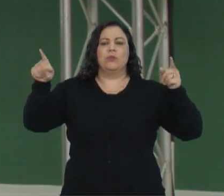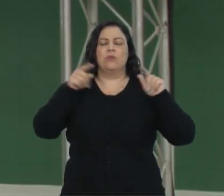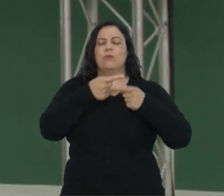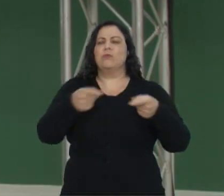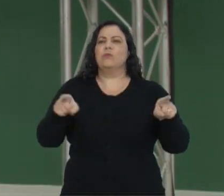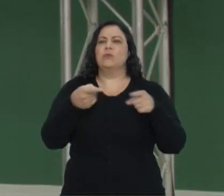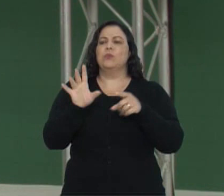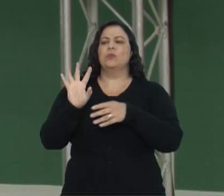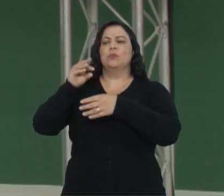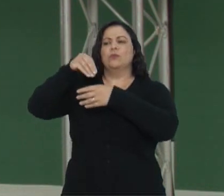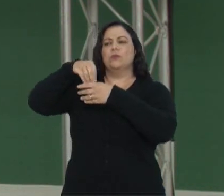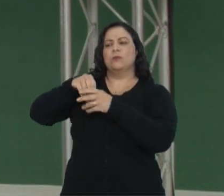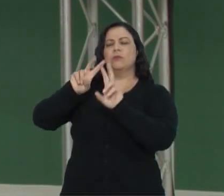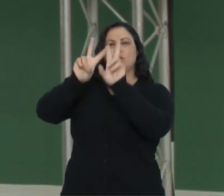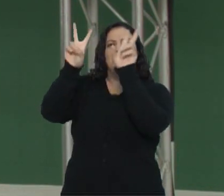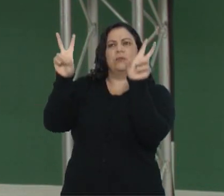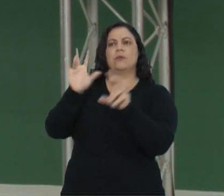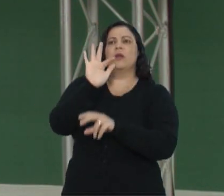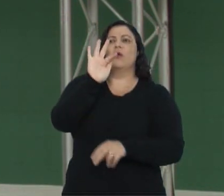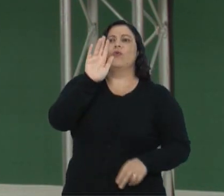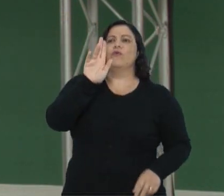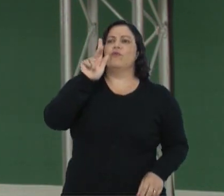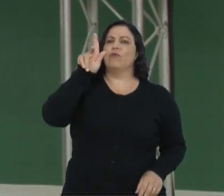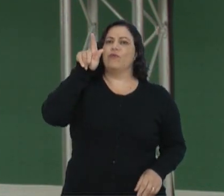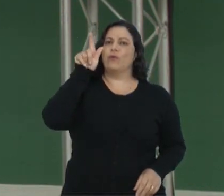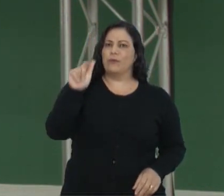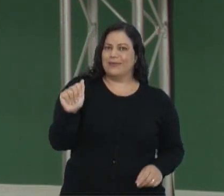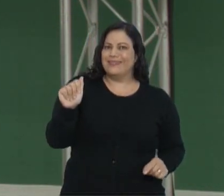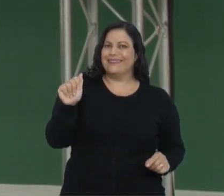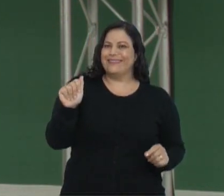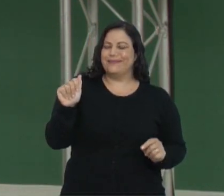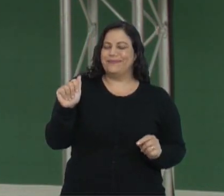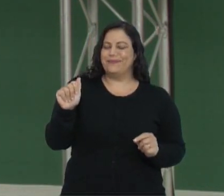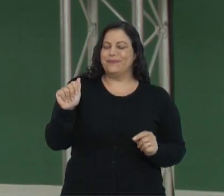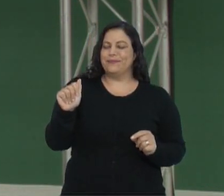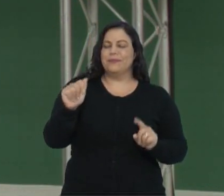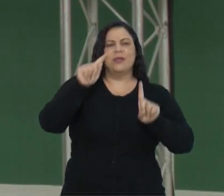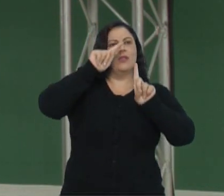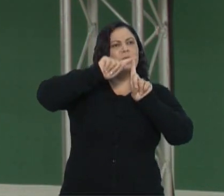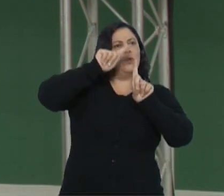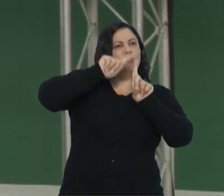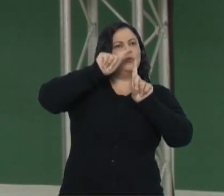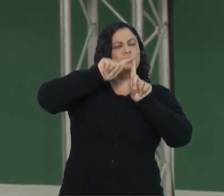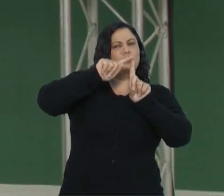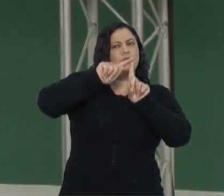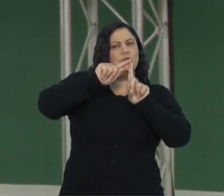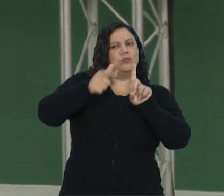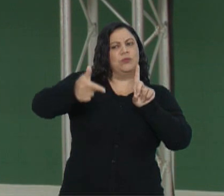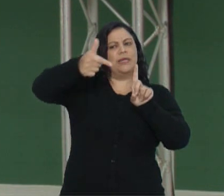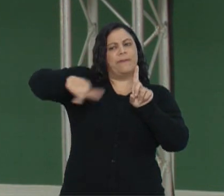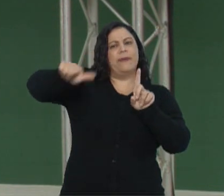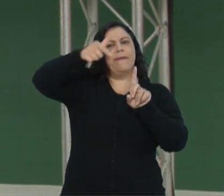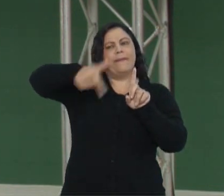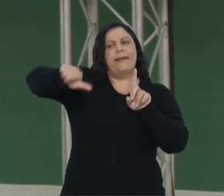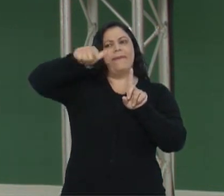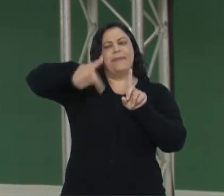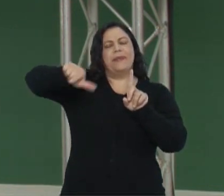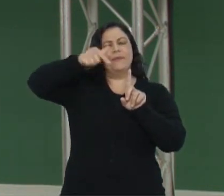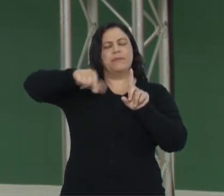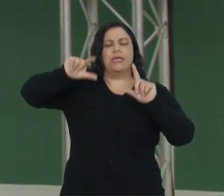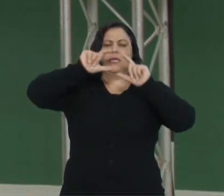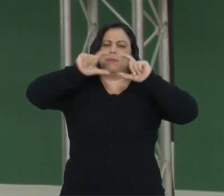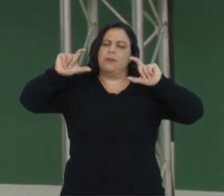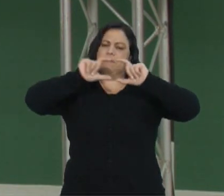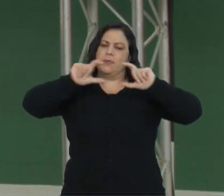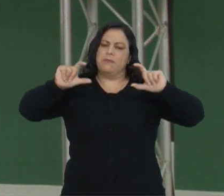fuga o que é? É uma repetição da música, direto, né? Só que em crescentes notas.